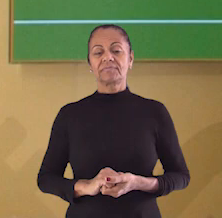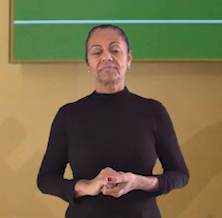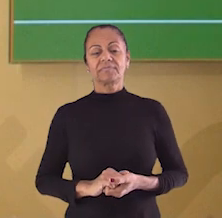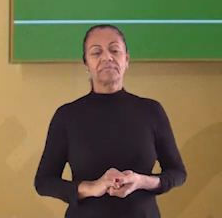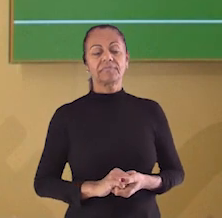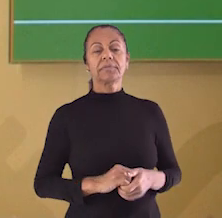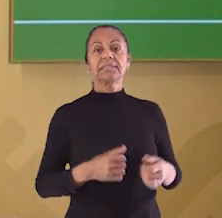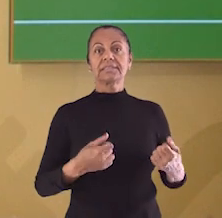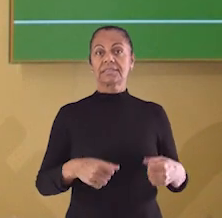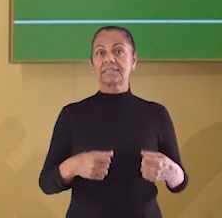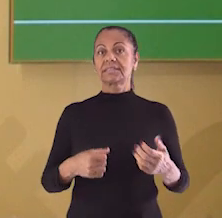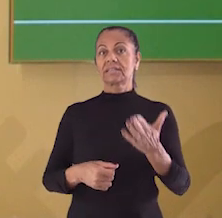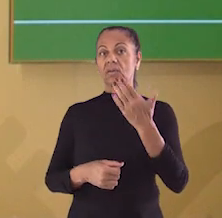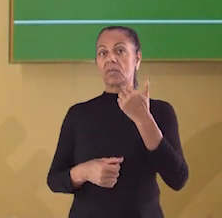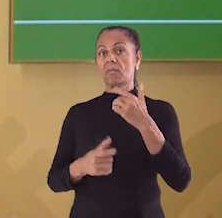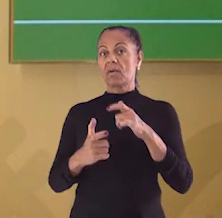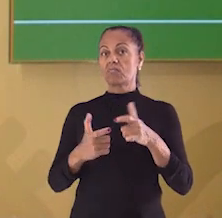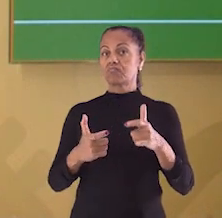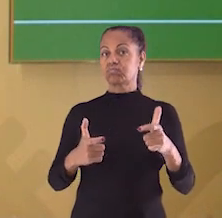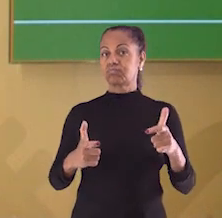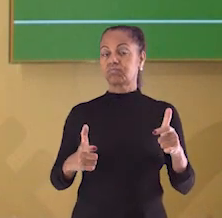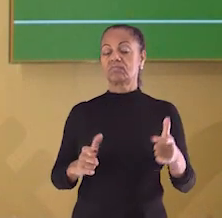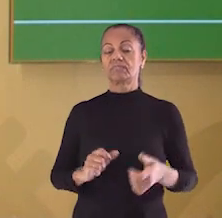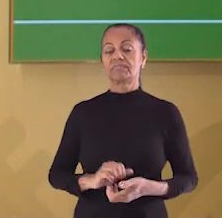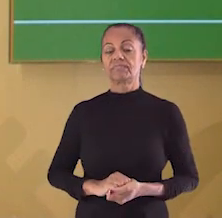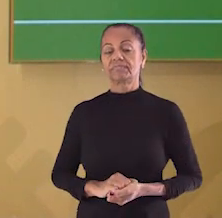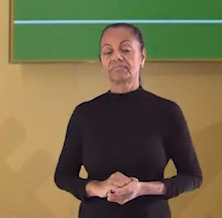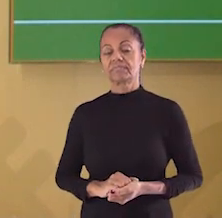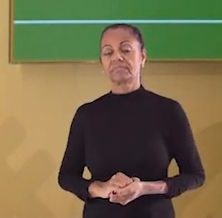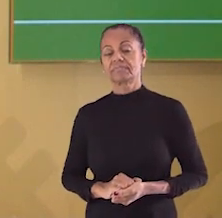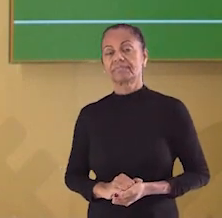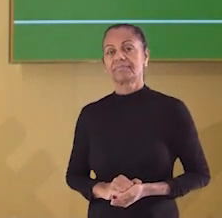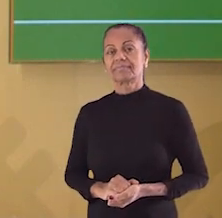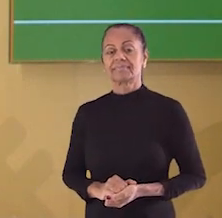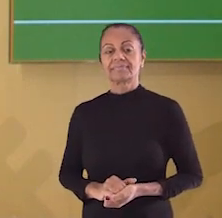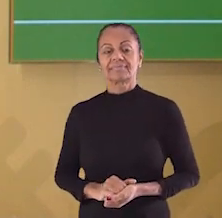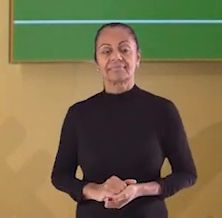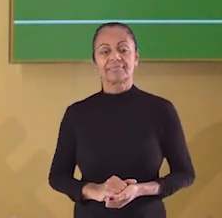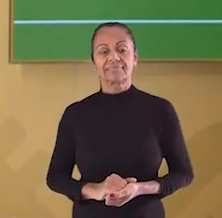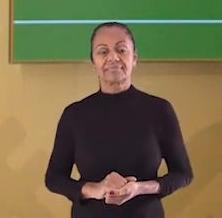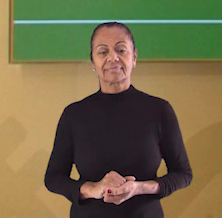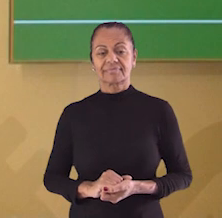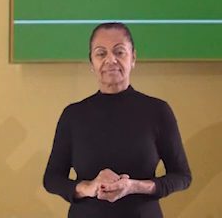Pois é, então. Temos que comer em grande quantidade, então ela também vai